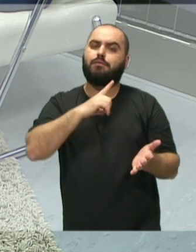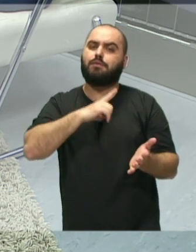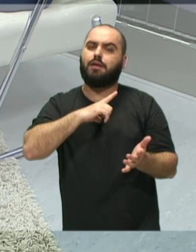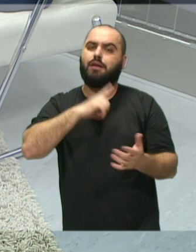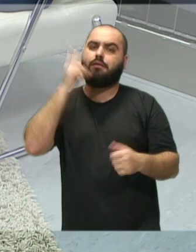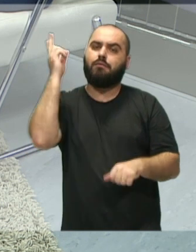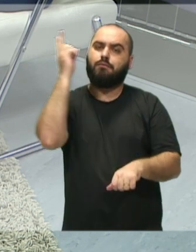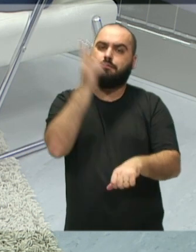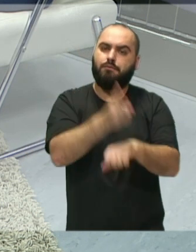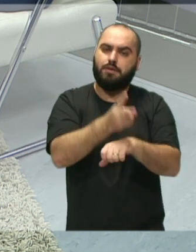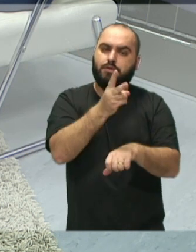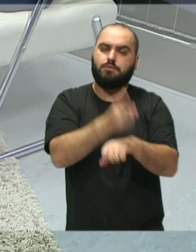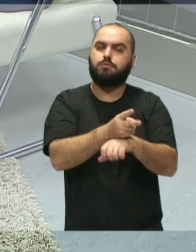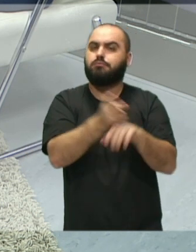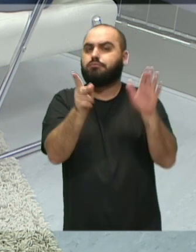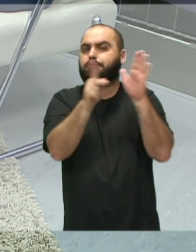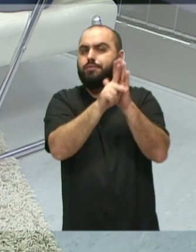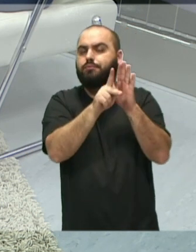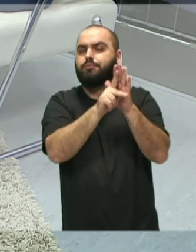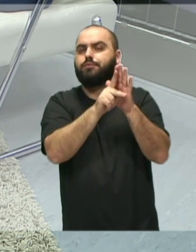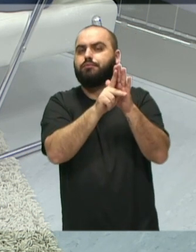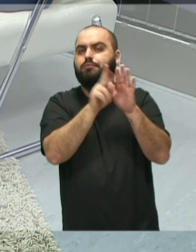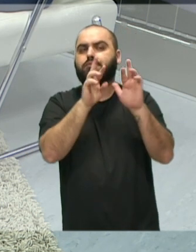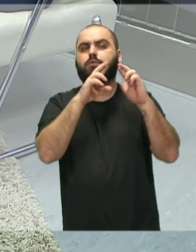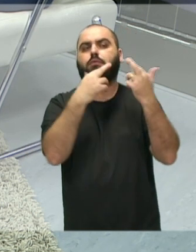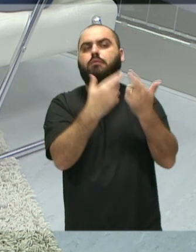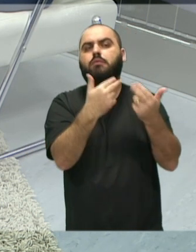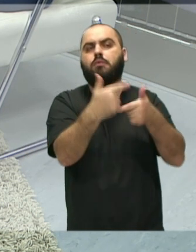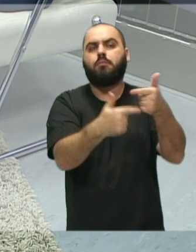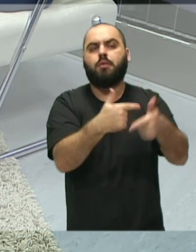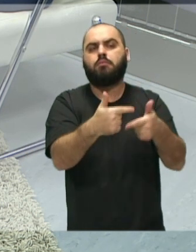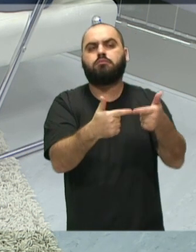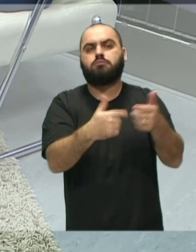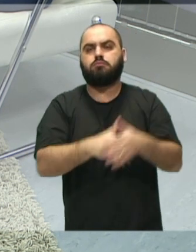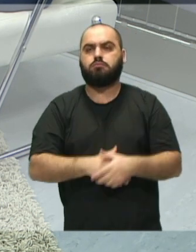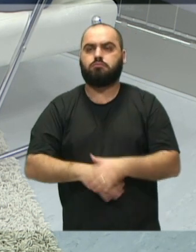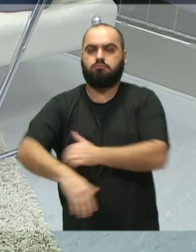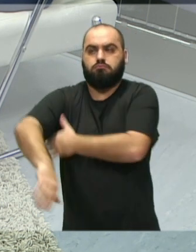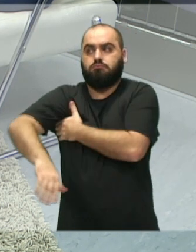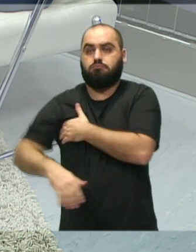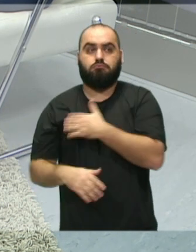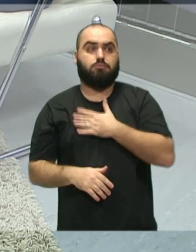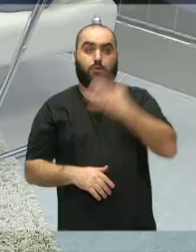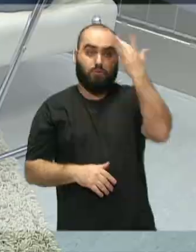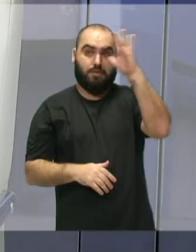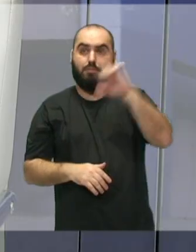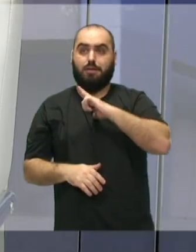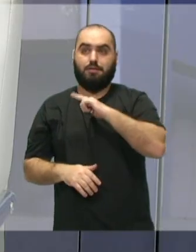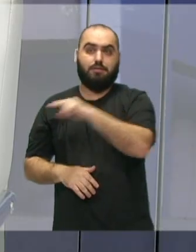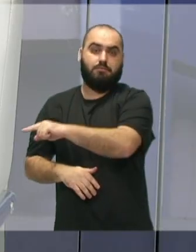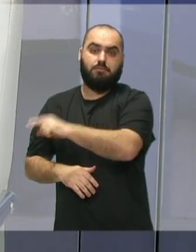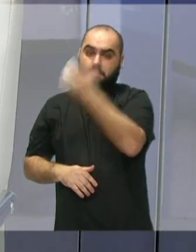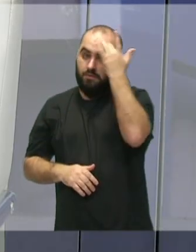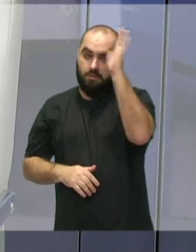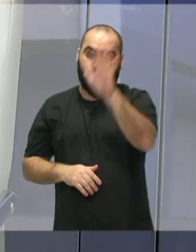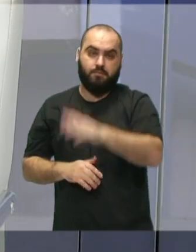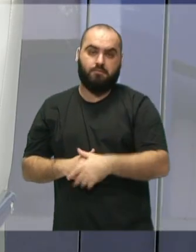redes sociais da sessão, mas qual é o estado atual dessas coisas? O que a senhora quer? Eu não sabia que existia aquilo. Eu não